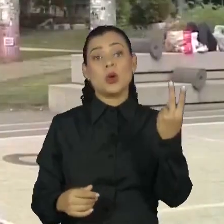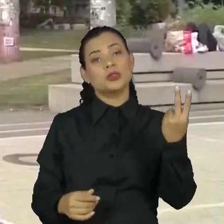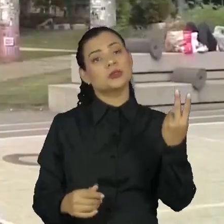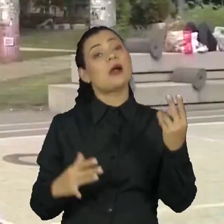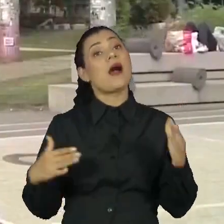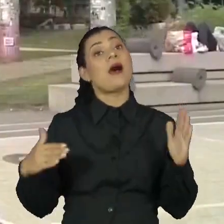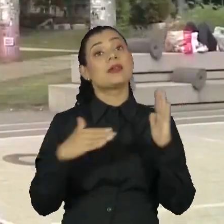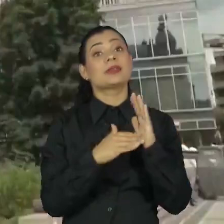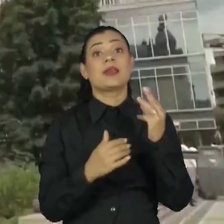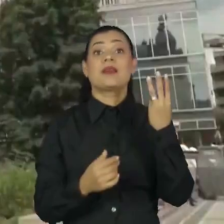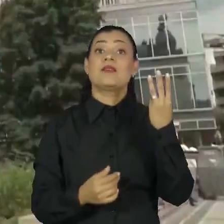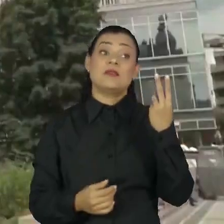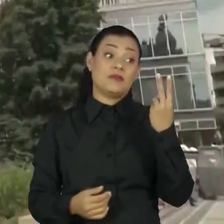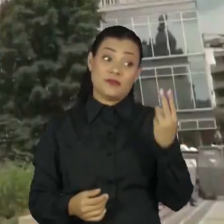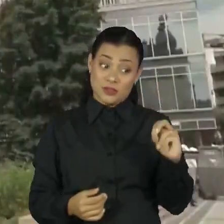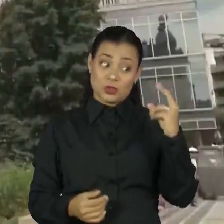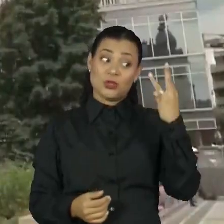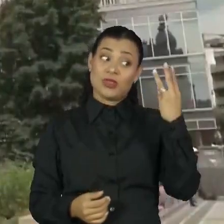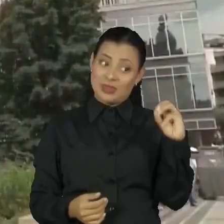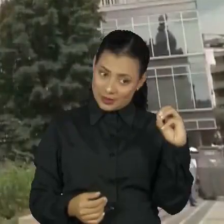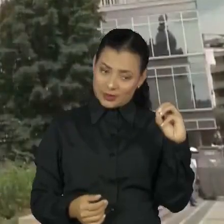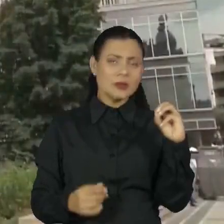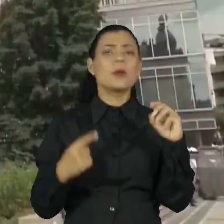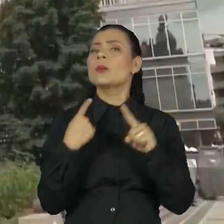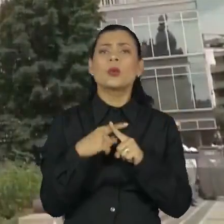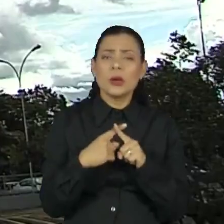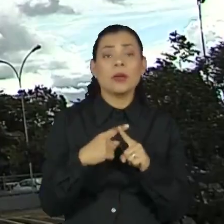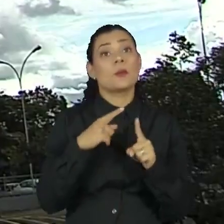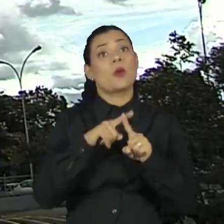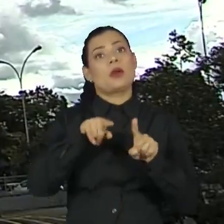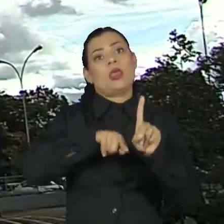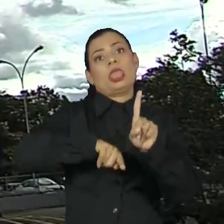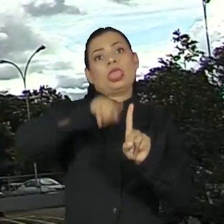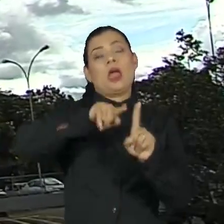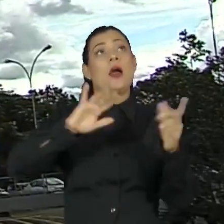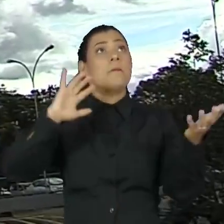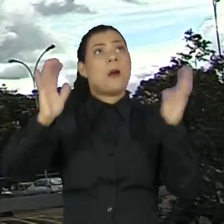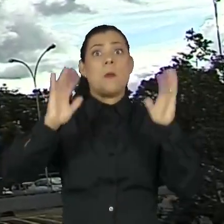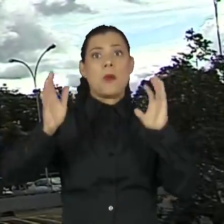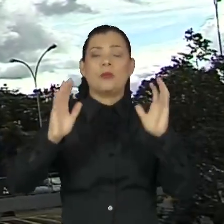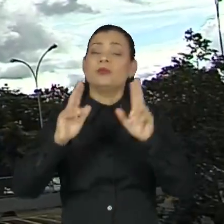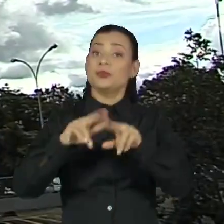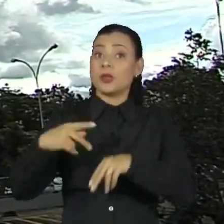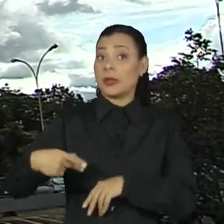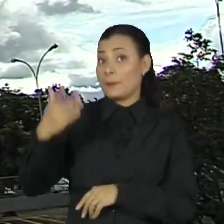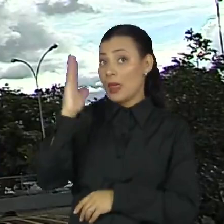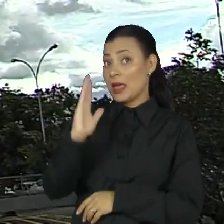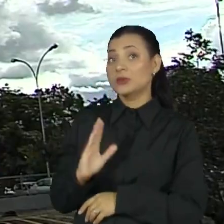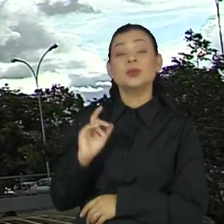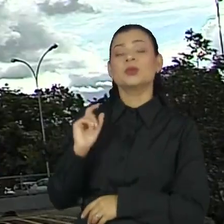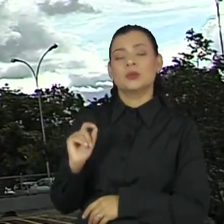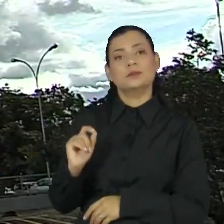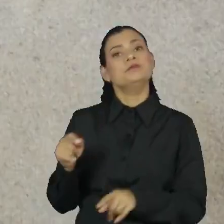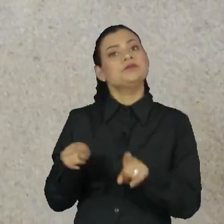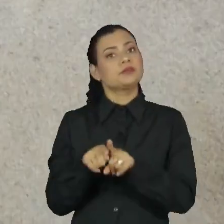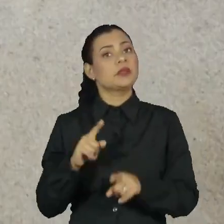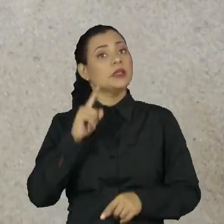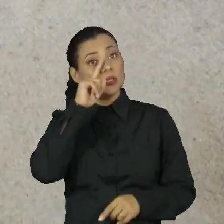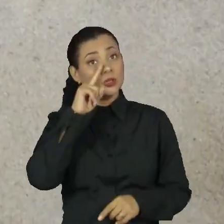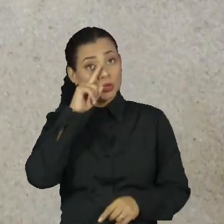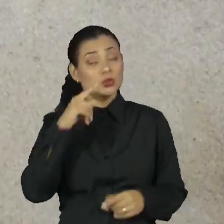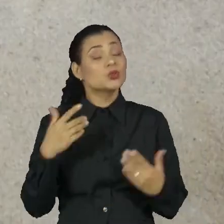até 2035 por conta da alta das temperaturas. Já o BC brasileiro apontou em relatório de riscos